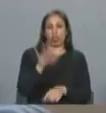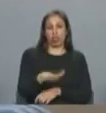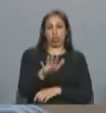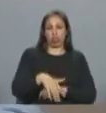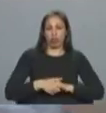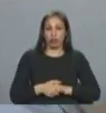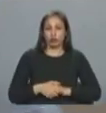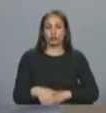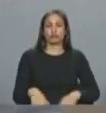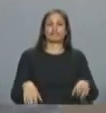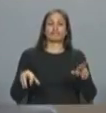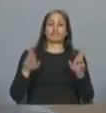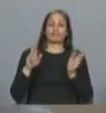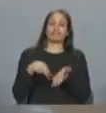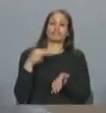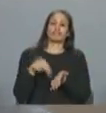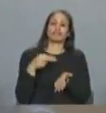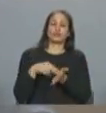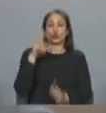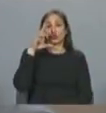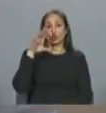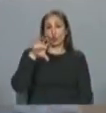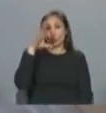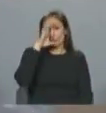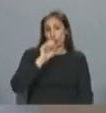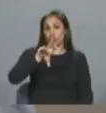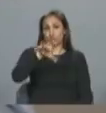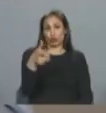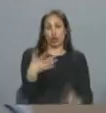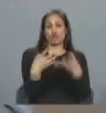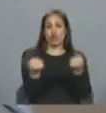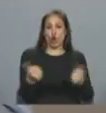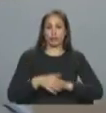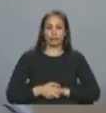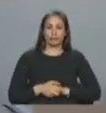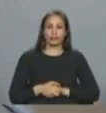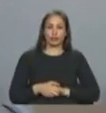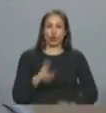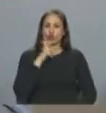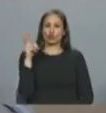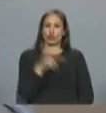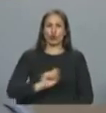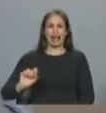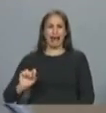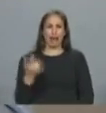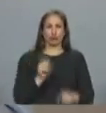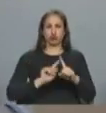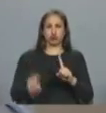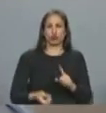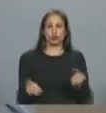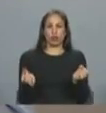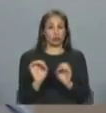regional funciona brevemente essa situação a incapacidade de resposta rápida e urgente no domingo de alguns tipos semelhantes